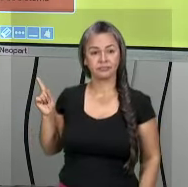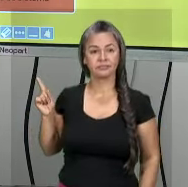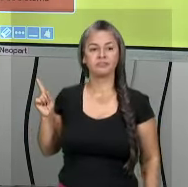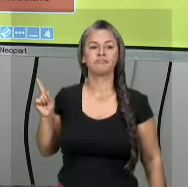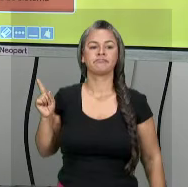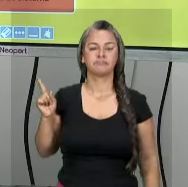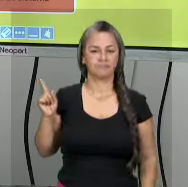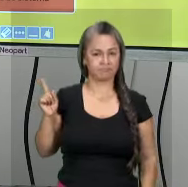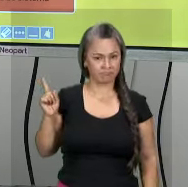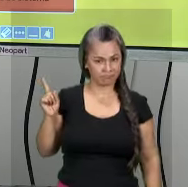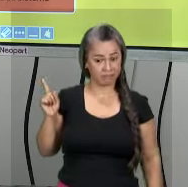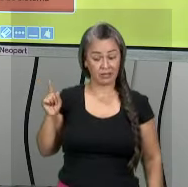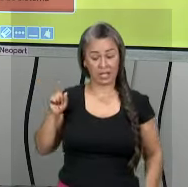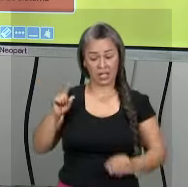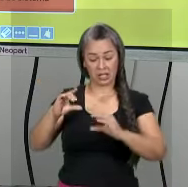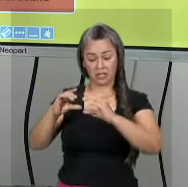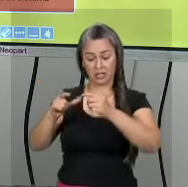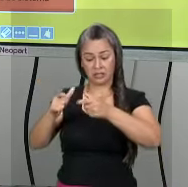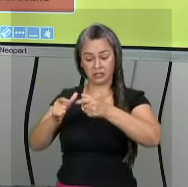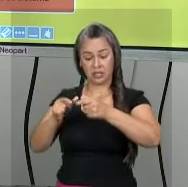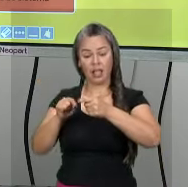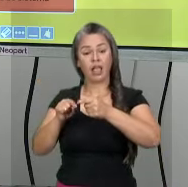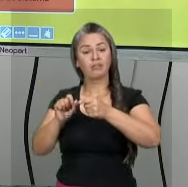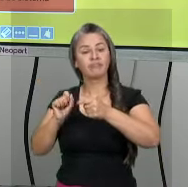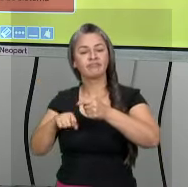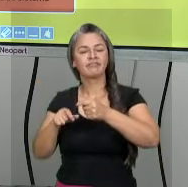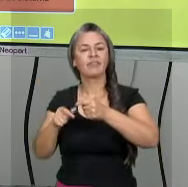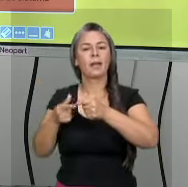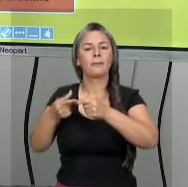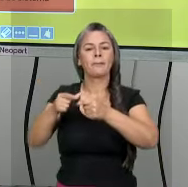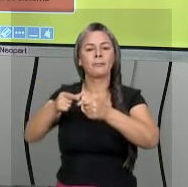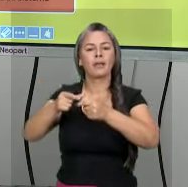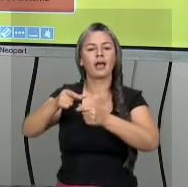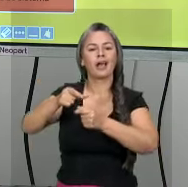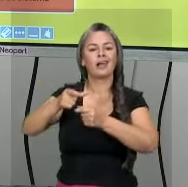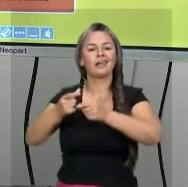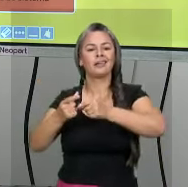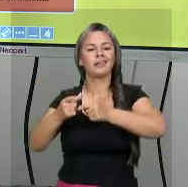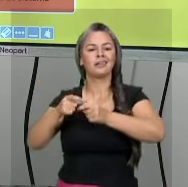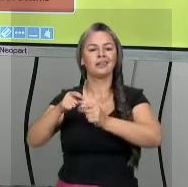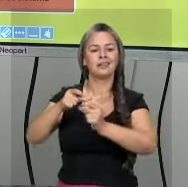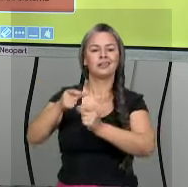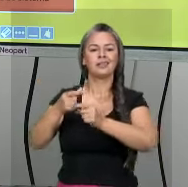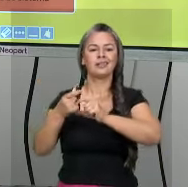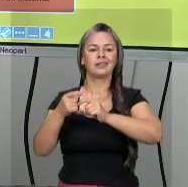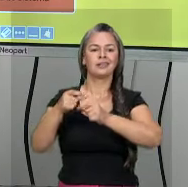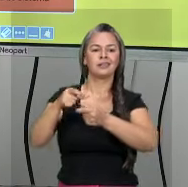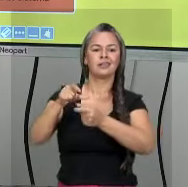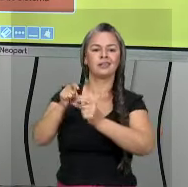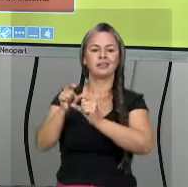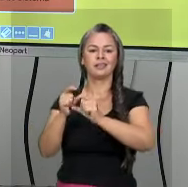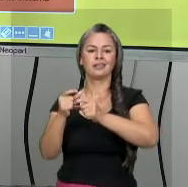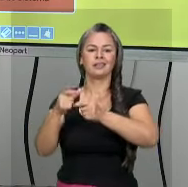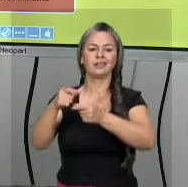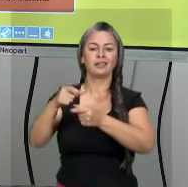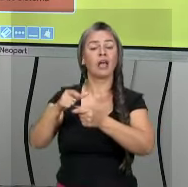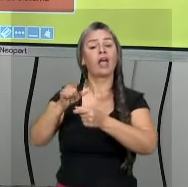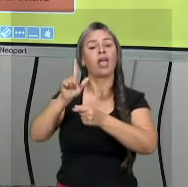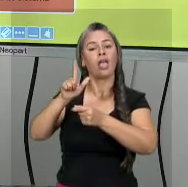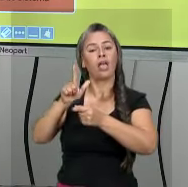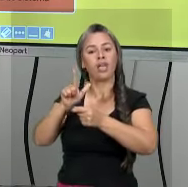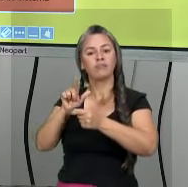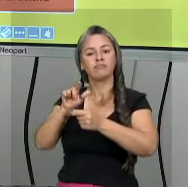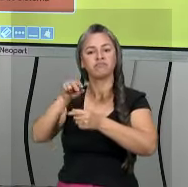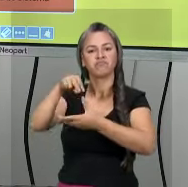Também são eles que permitem certos movimentos na coluna. Temos, assim, um eixo de sustentação do